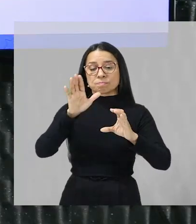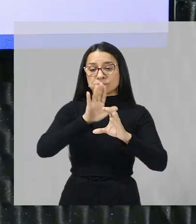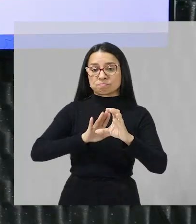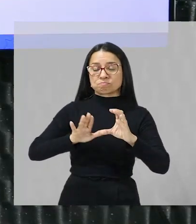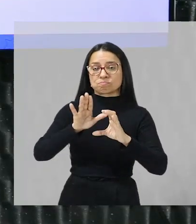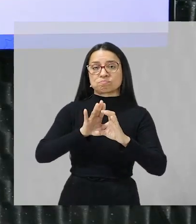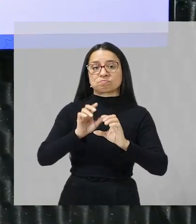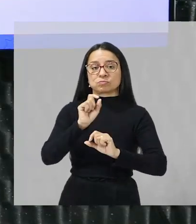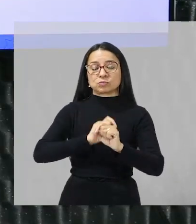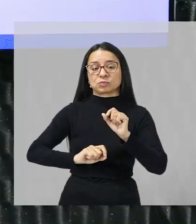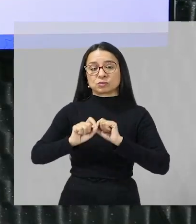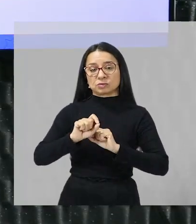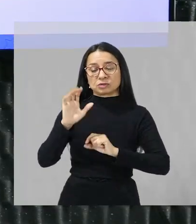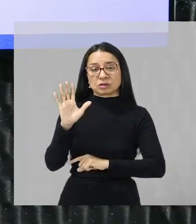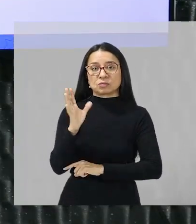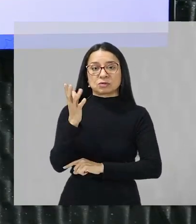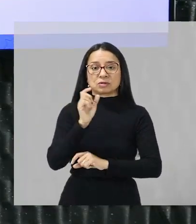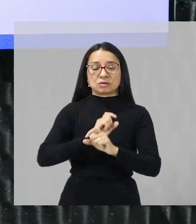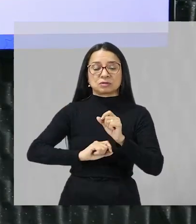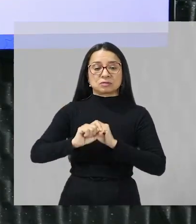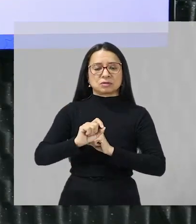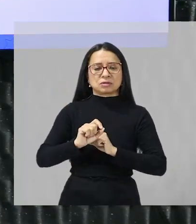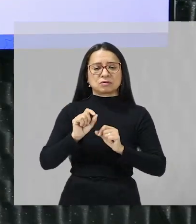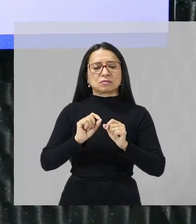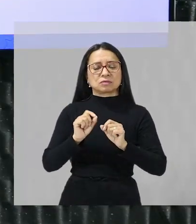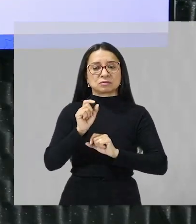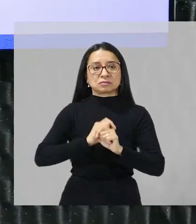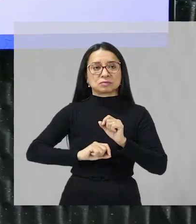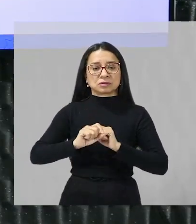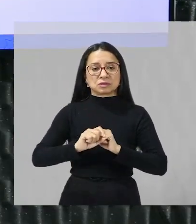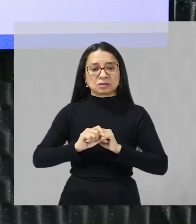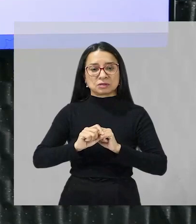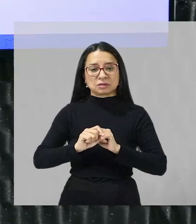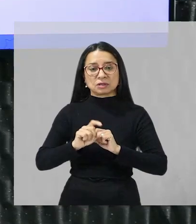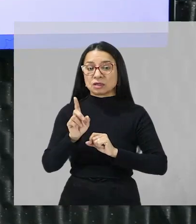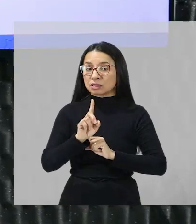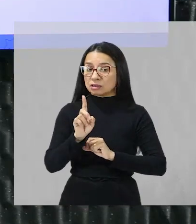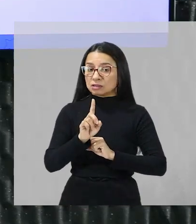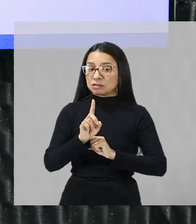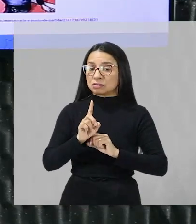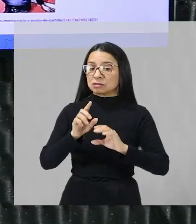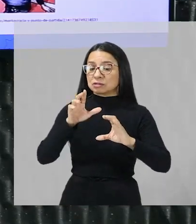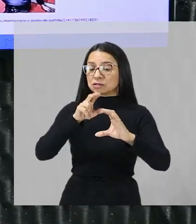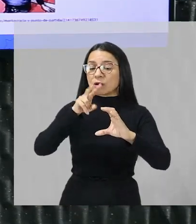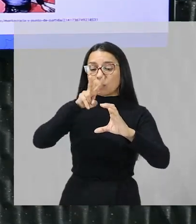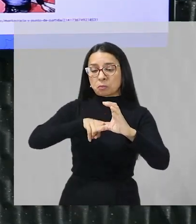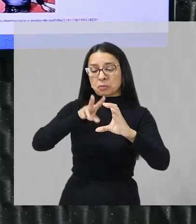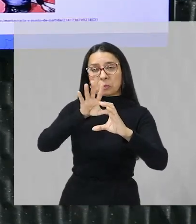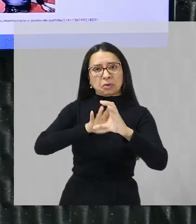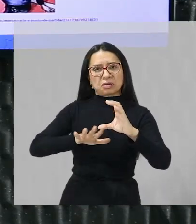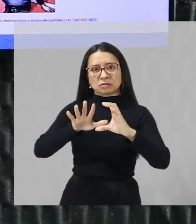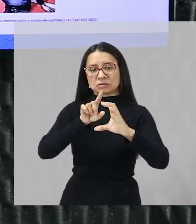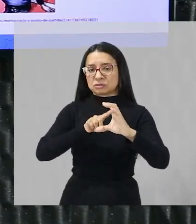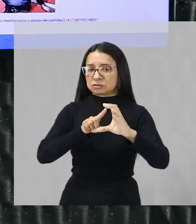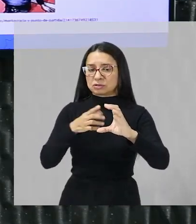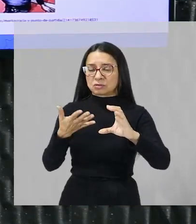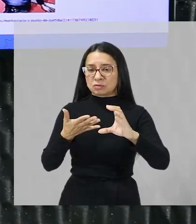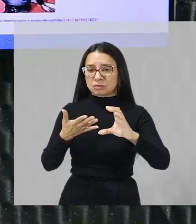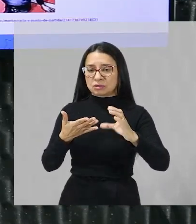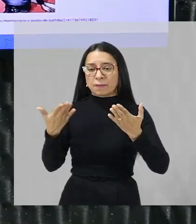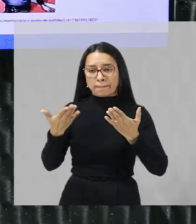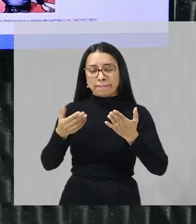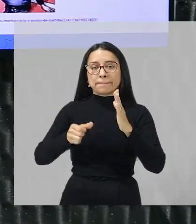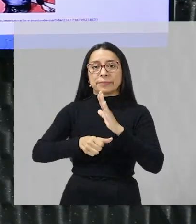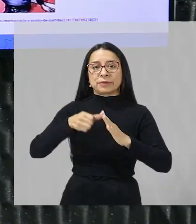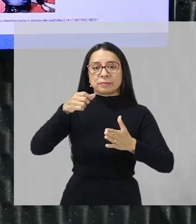as diferentes danças, são diferentes expressões de masculinidades, beleza? Vamos então para a segunda questão da aula de